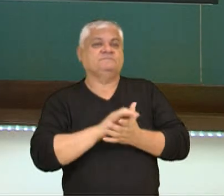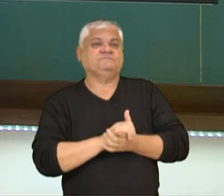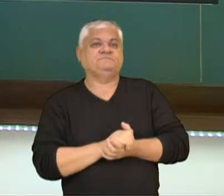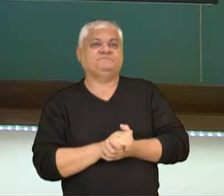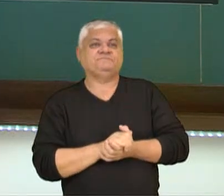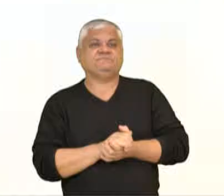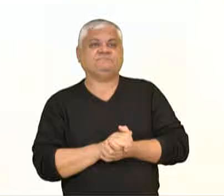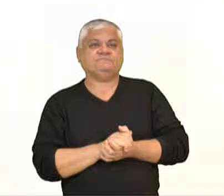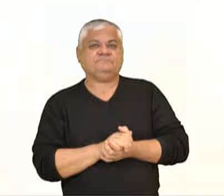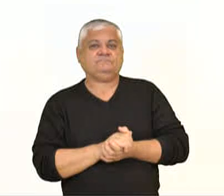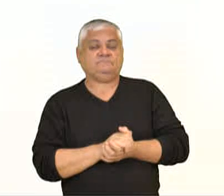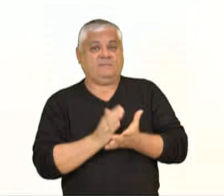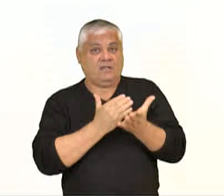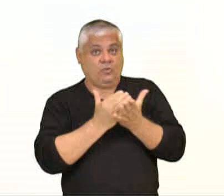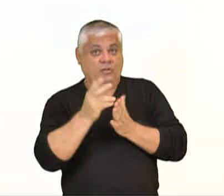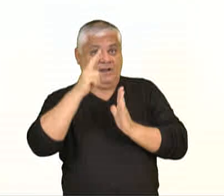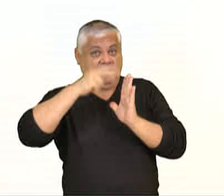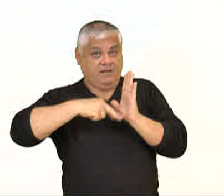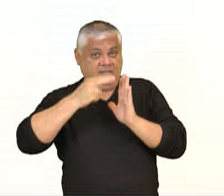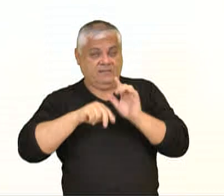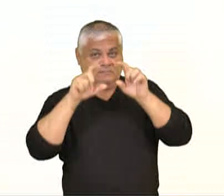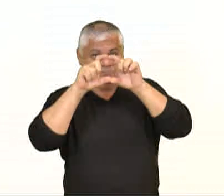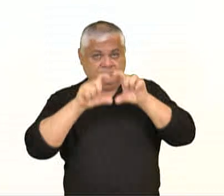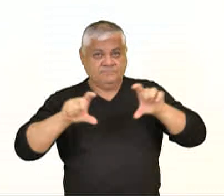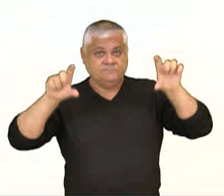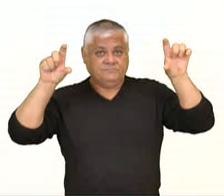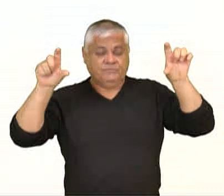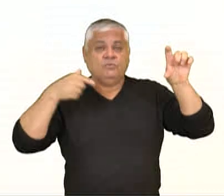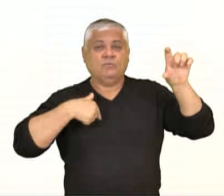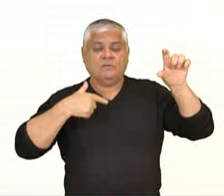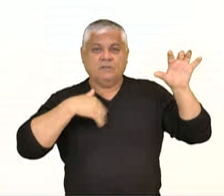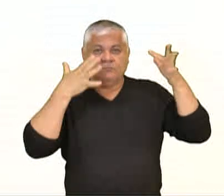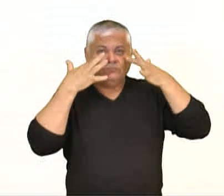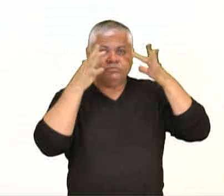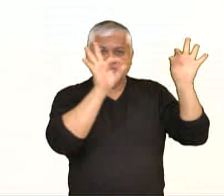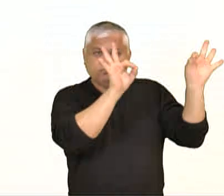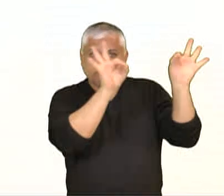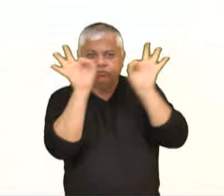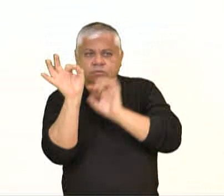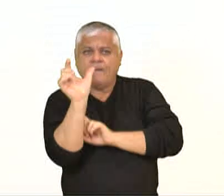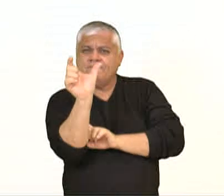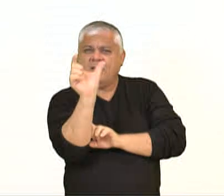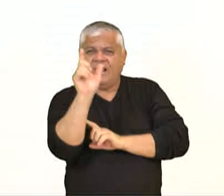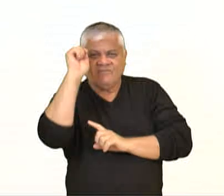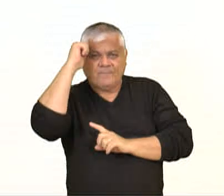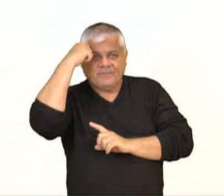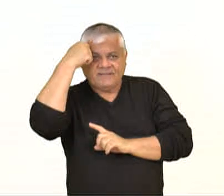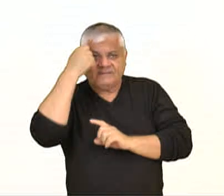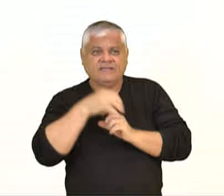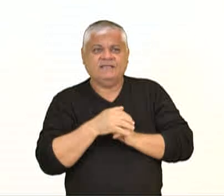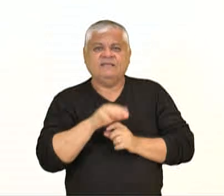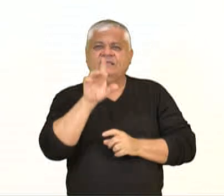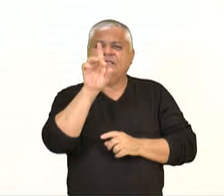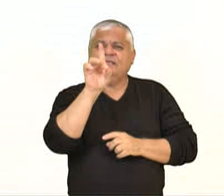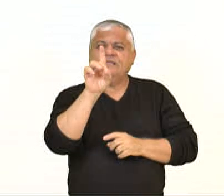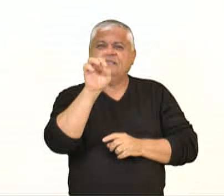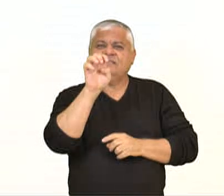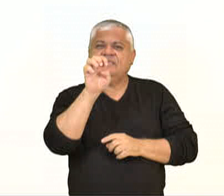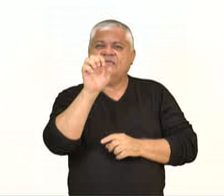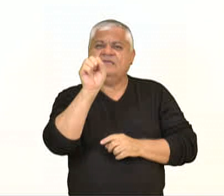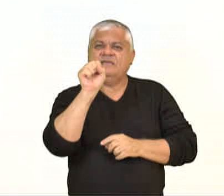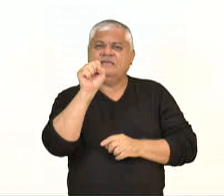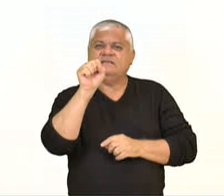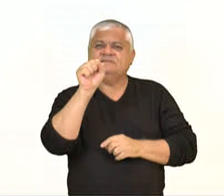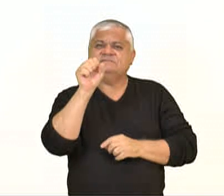aula, gente. A partir da sua leitura do fragmento e atentando a palavra em destaque, responda: nunca tivera ela